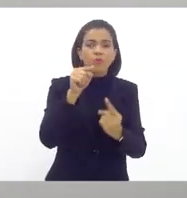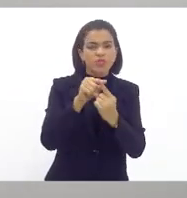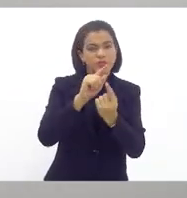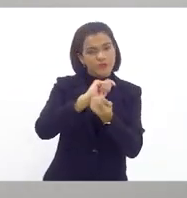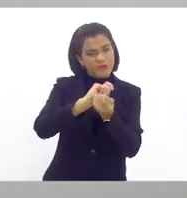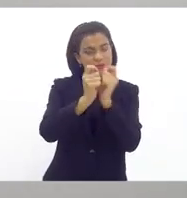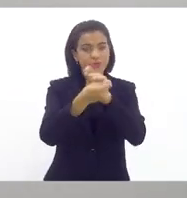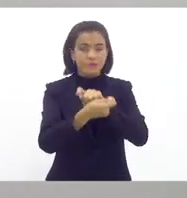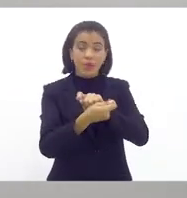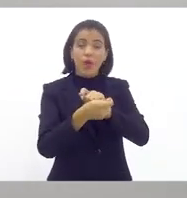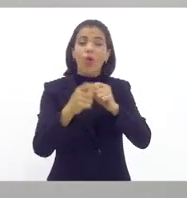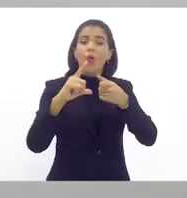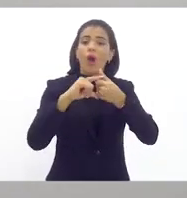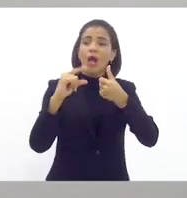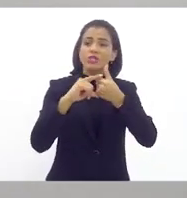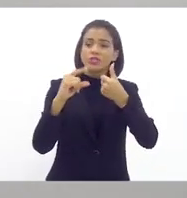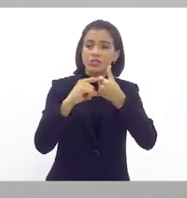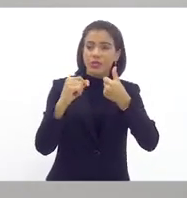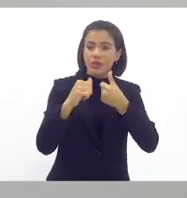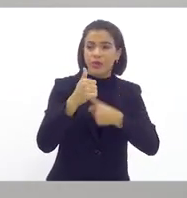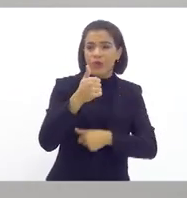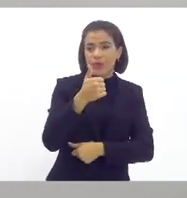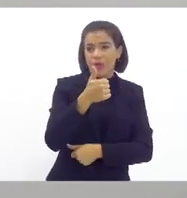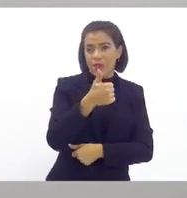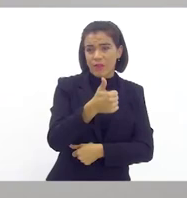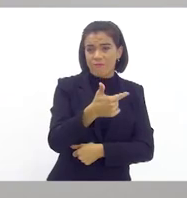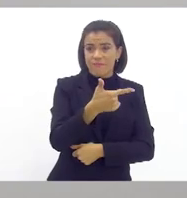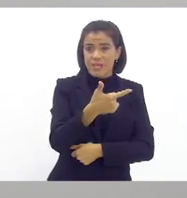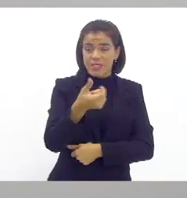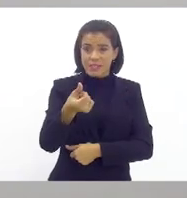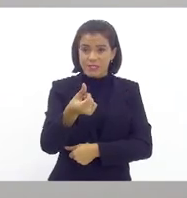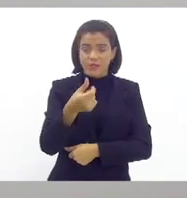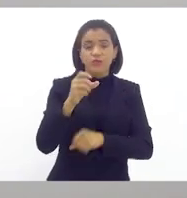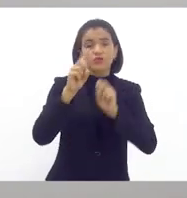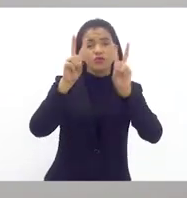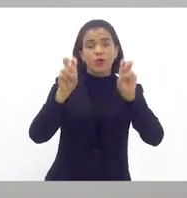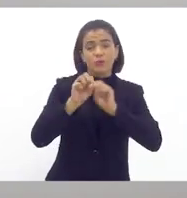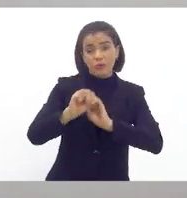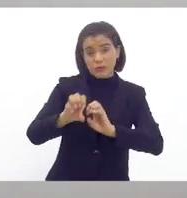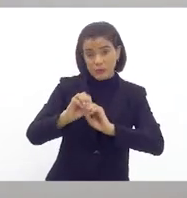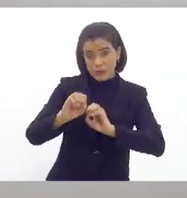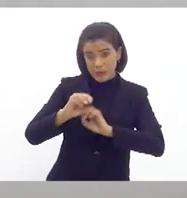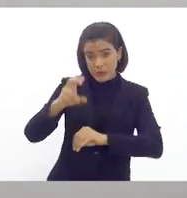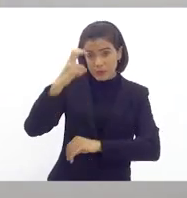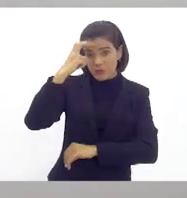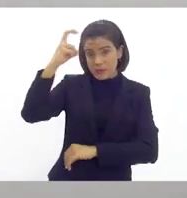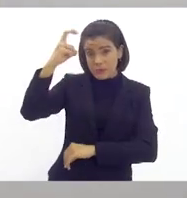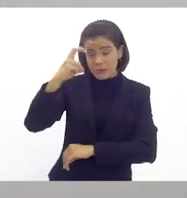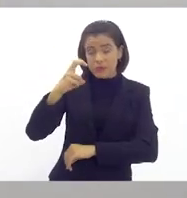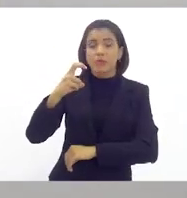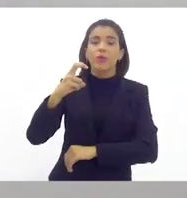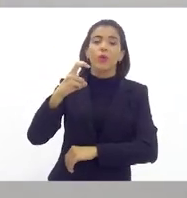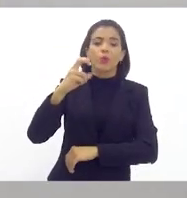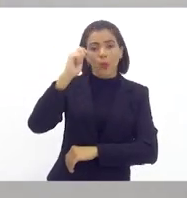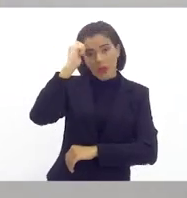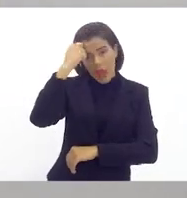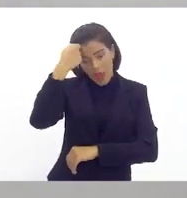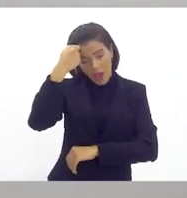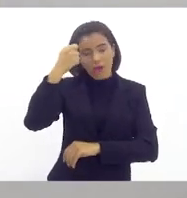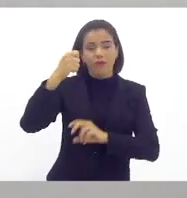reajustar o artigo 26 da LDB, que trata especificamente do ensino da cultura afro-indígena no Brasil.